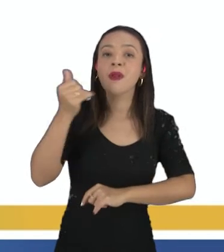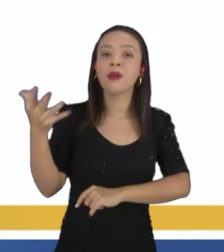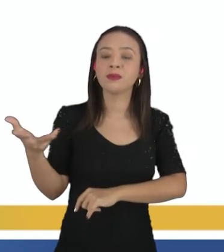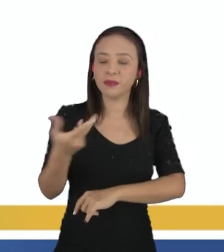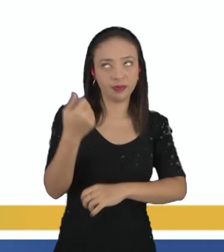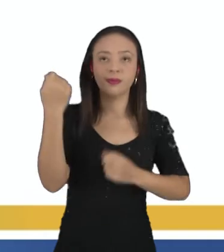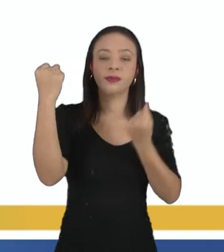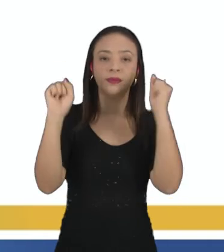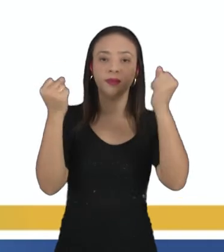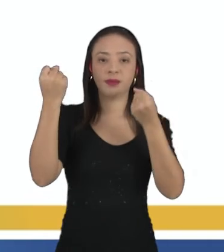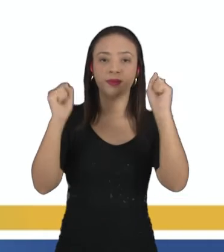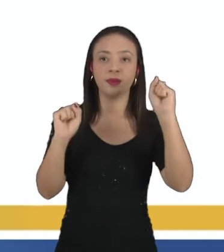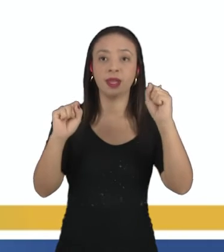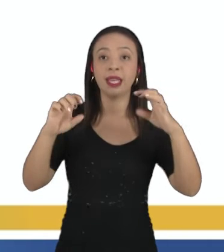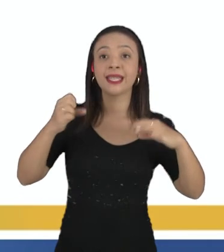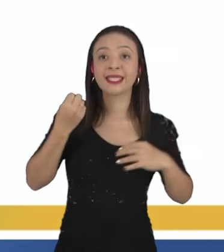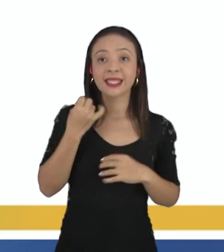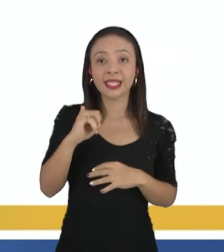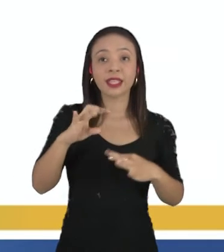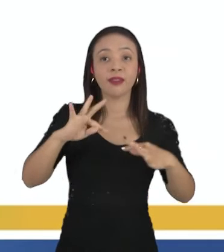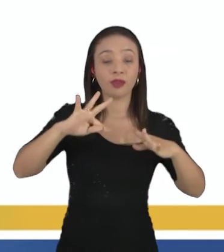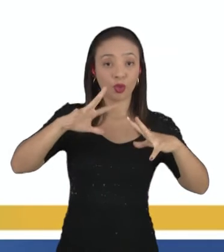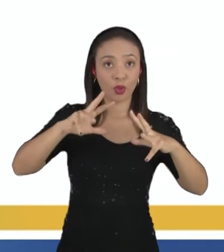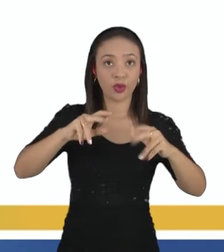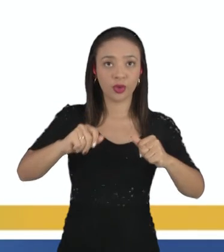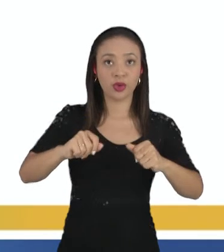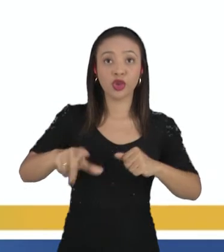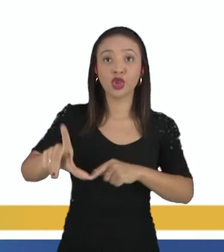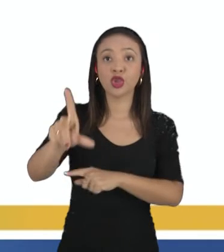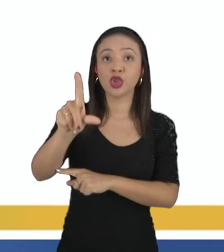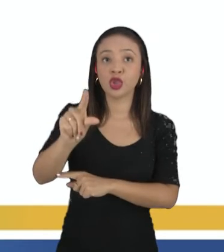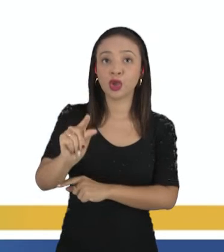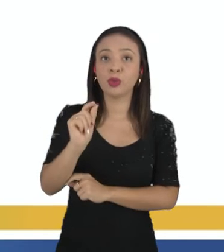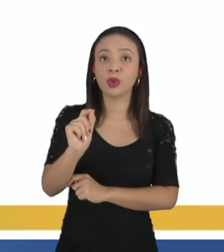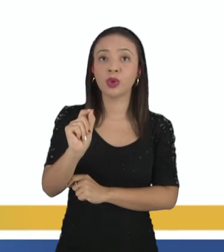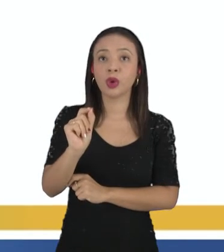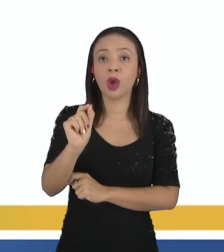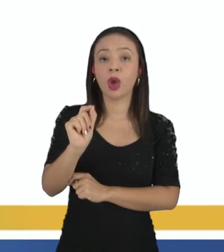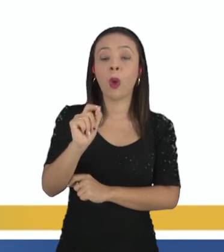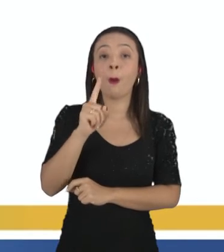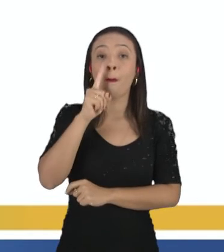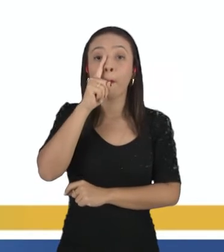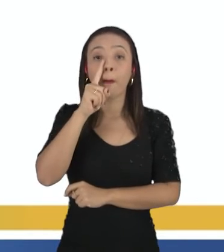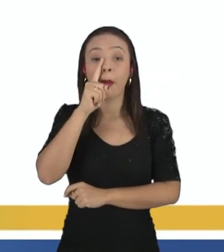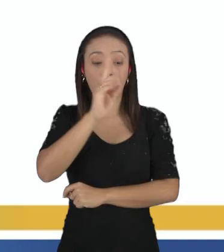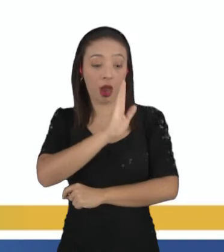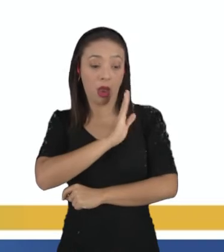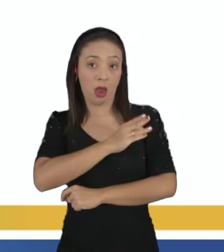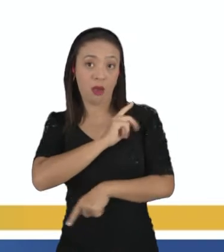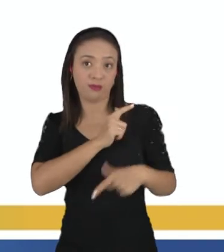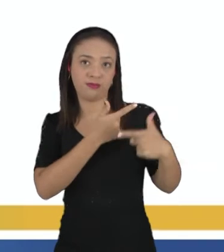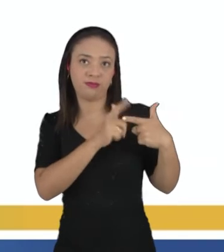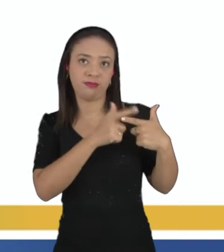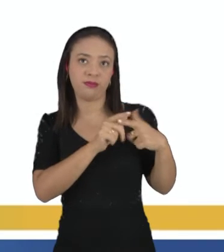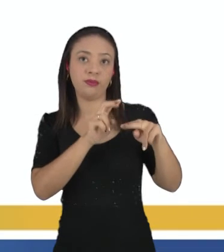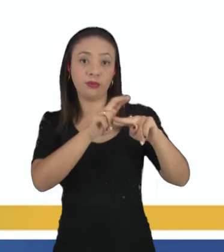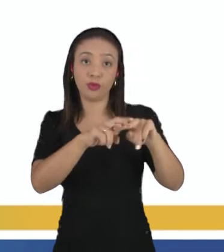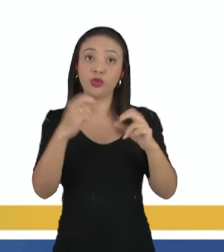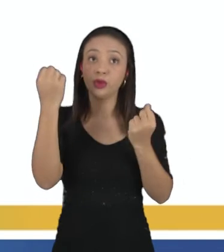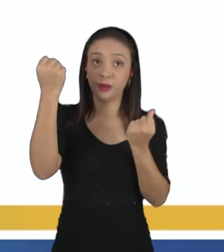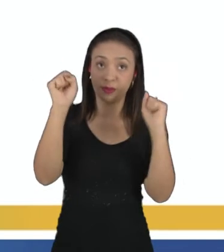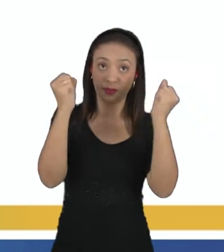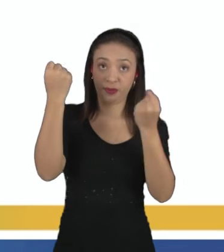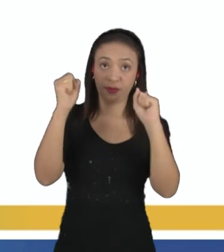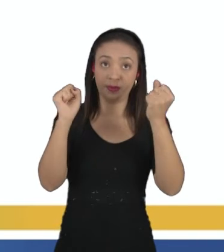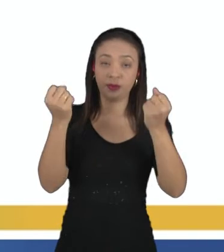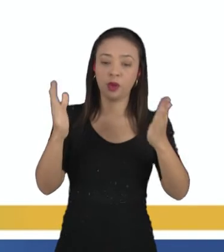fatores que somados reduzem as chances de infarto. Exercitar-se, nesses casos,